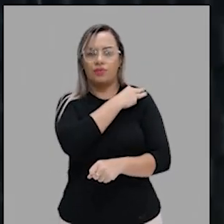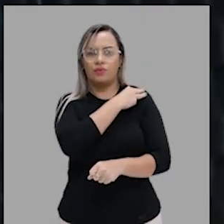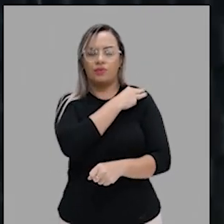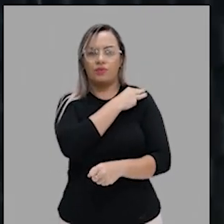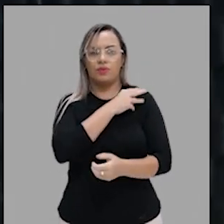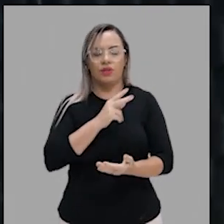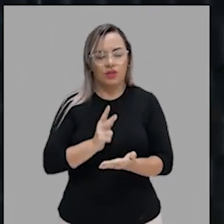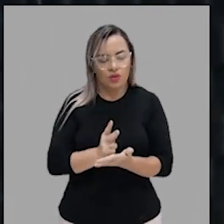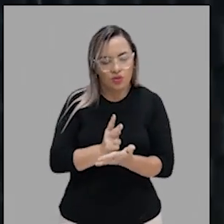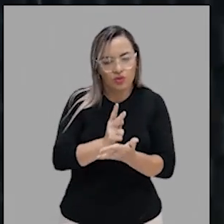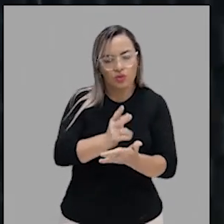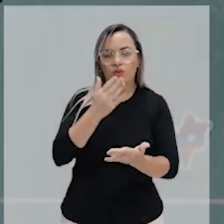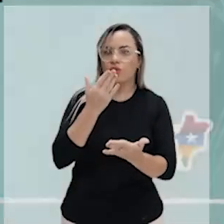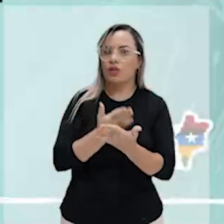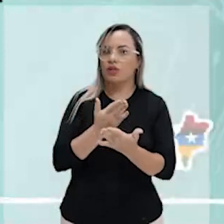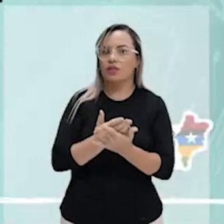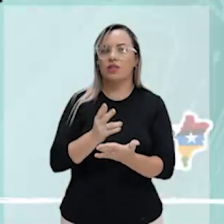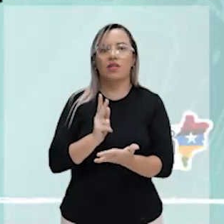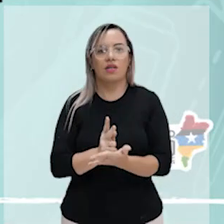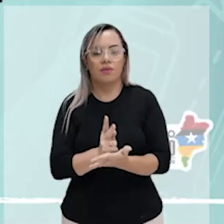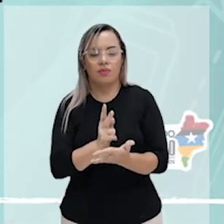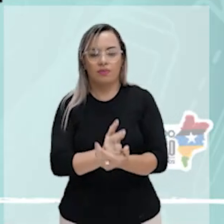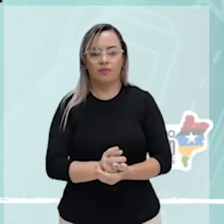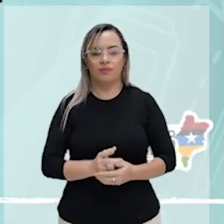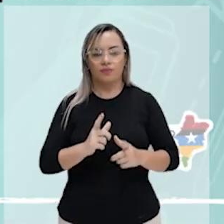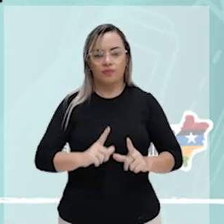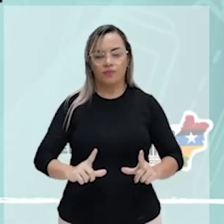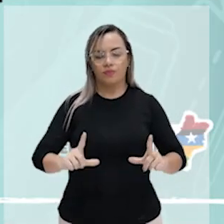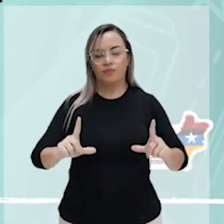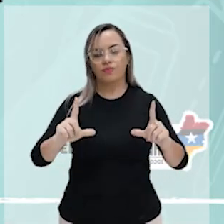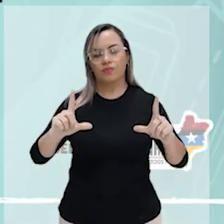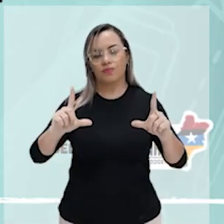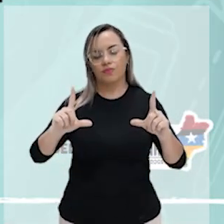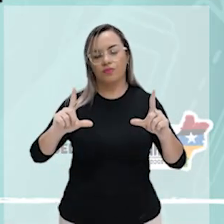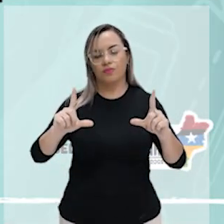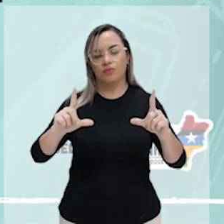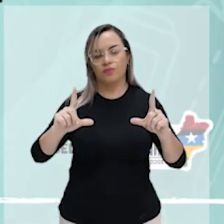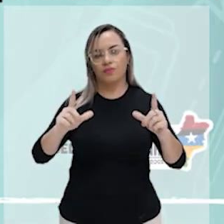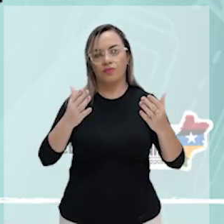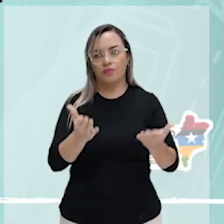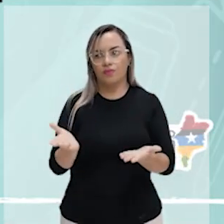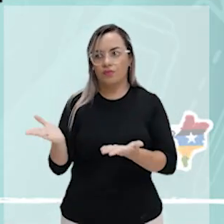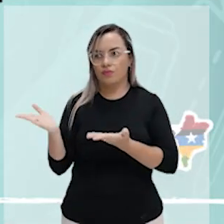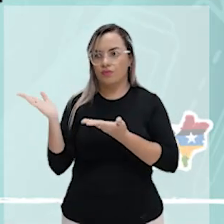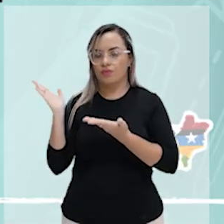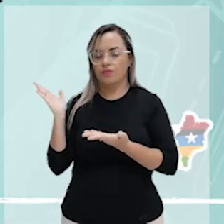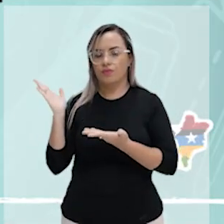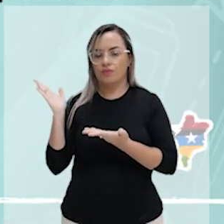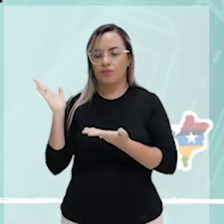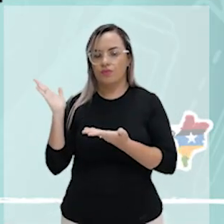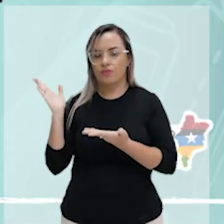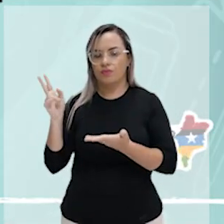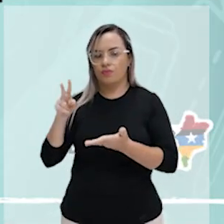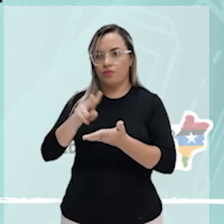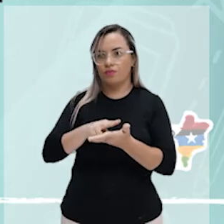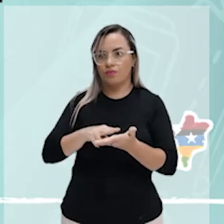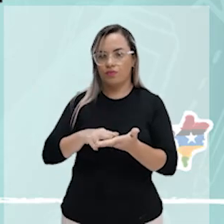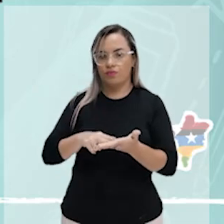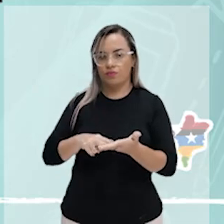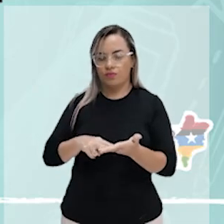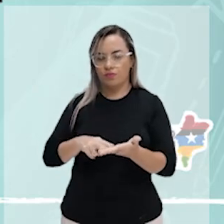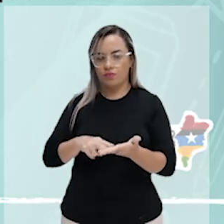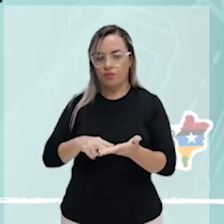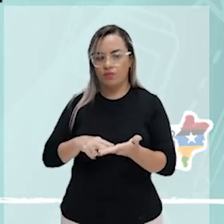observar esse cartaz aí, ó. Você está no meio desse ambiente e não no fim. Nós